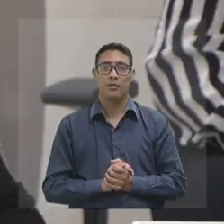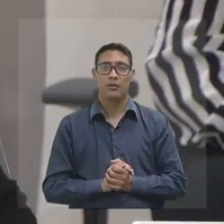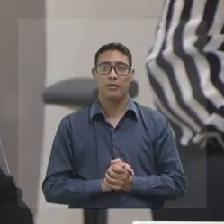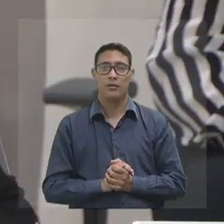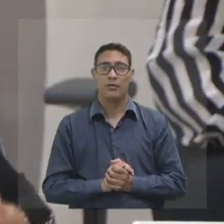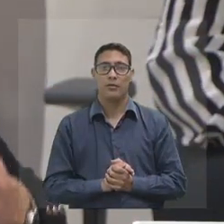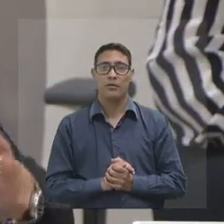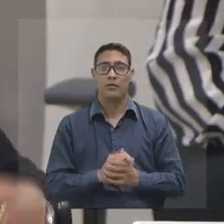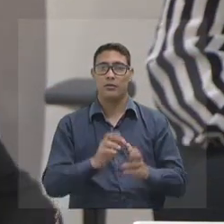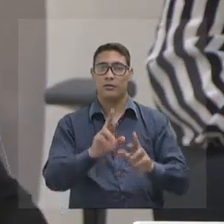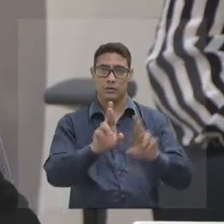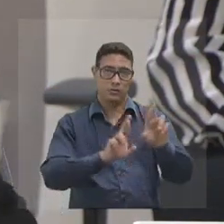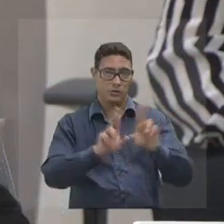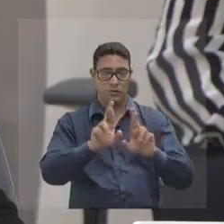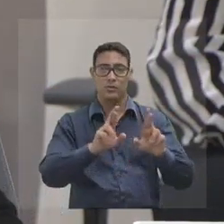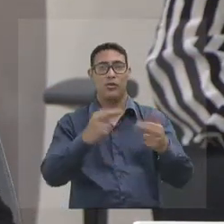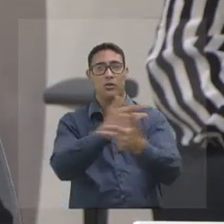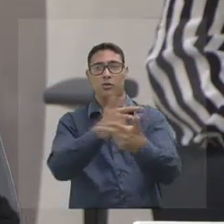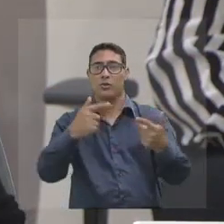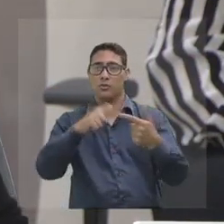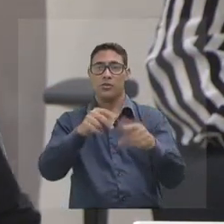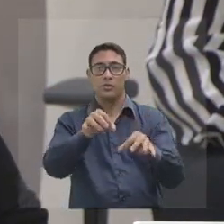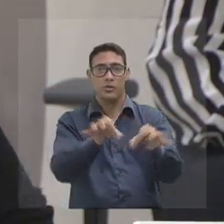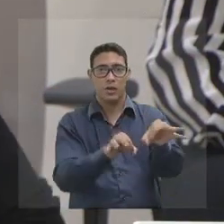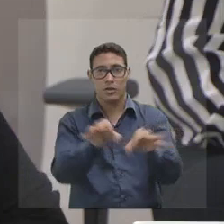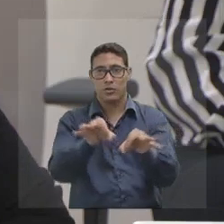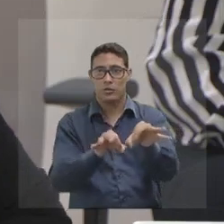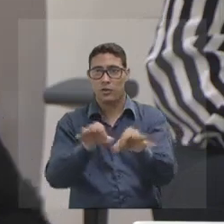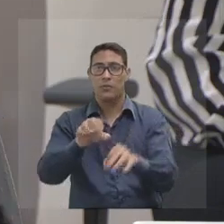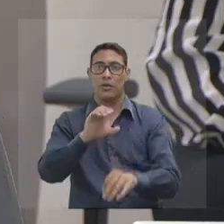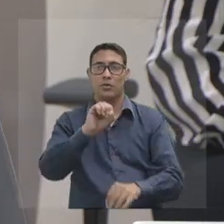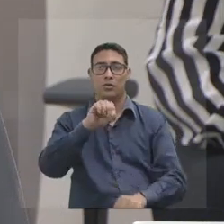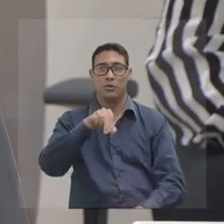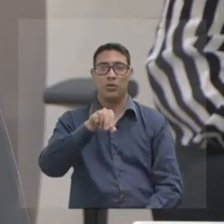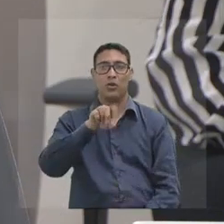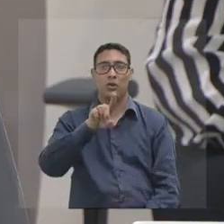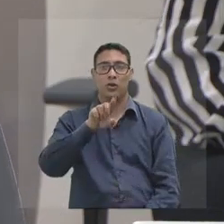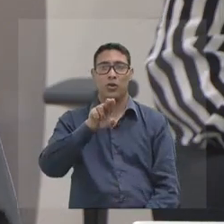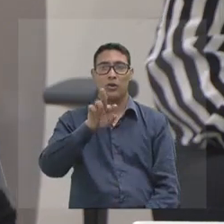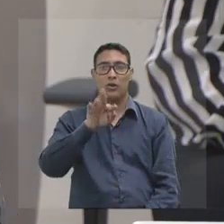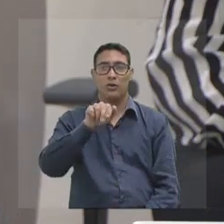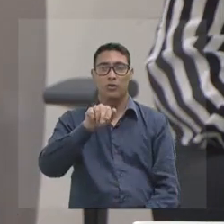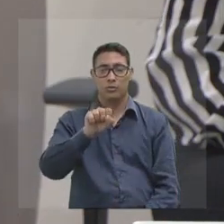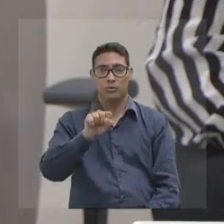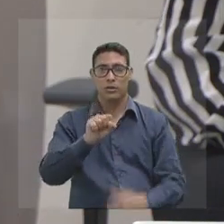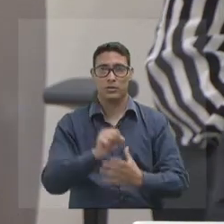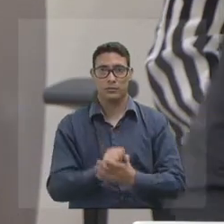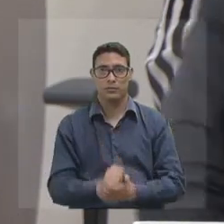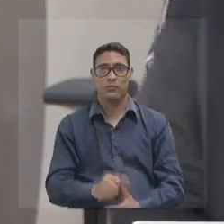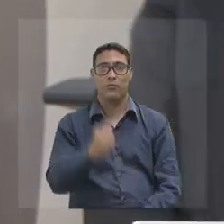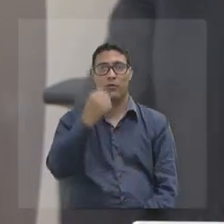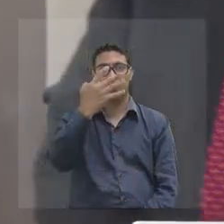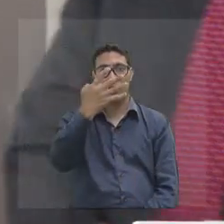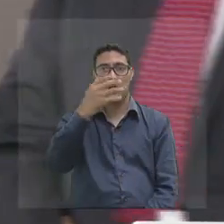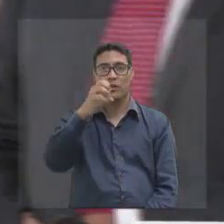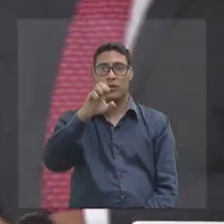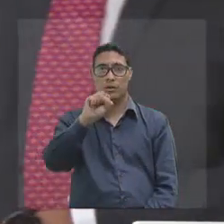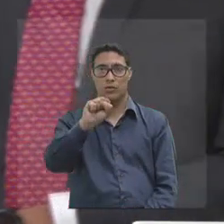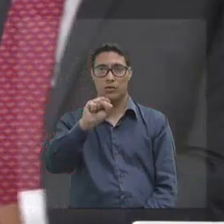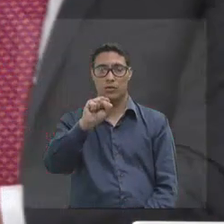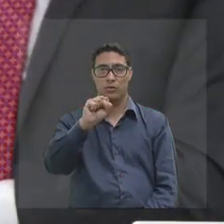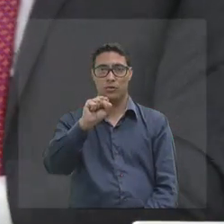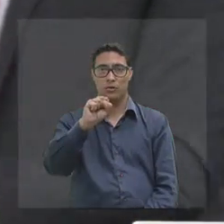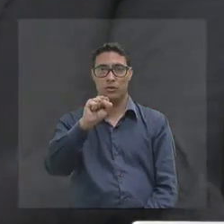termos de ajustamento e conduta e Só corrigindo né a informação 48 são